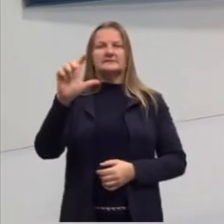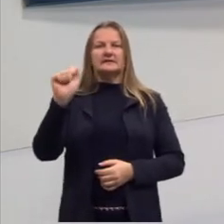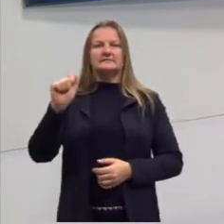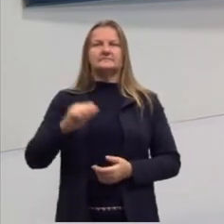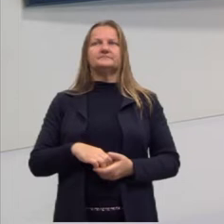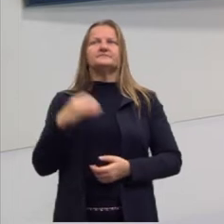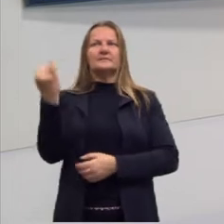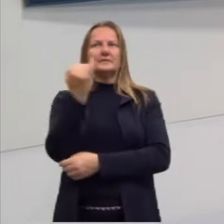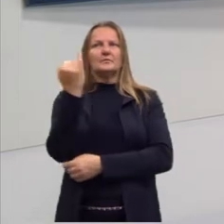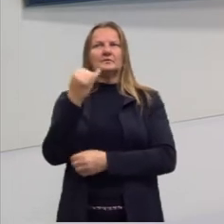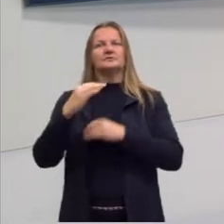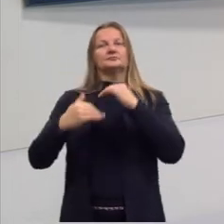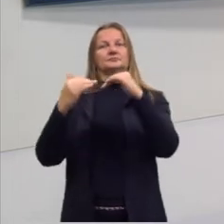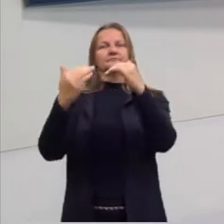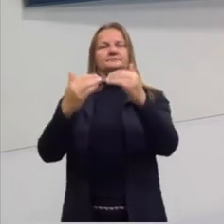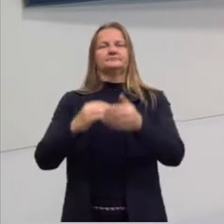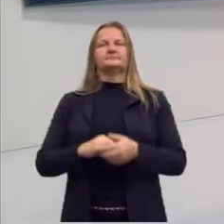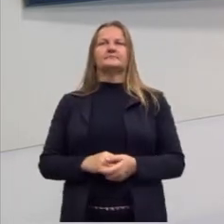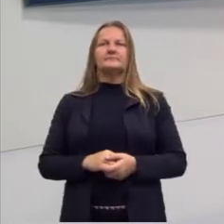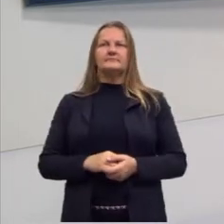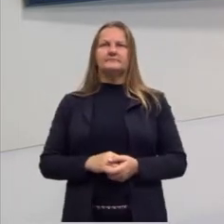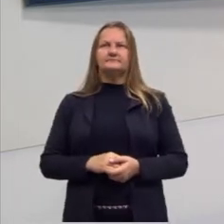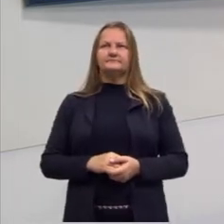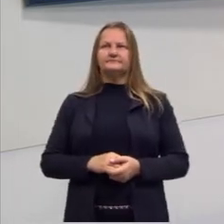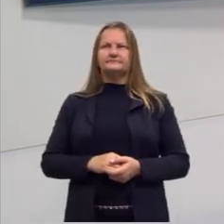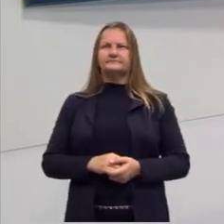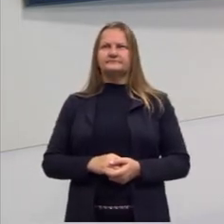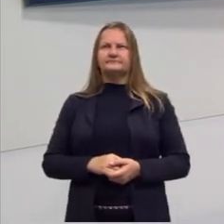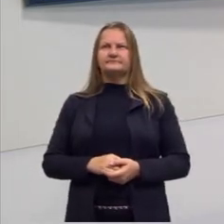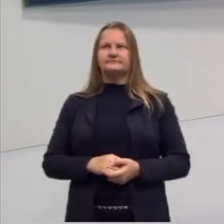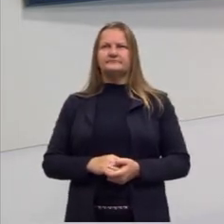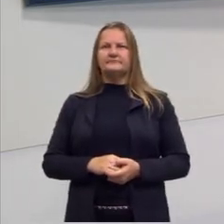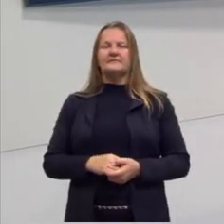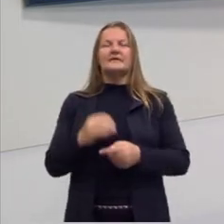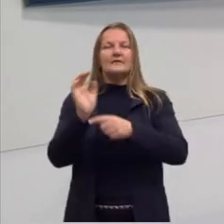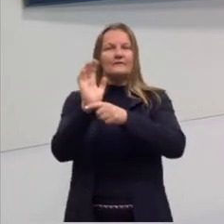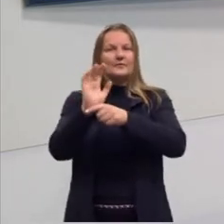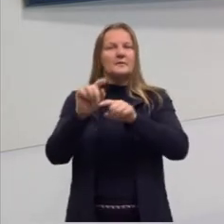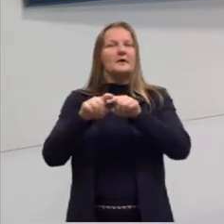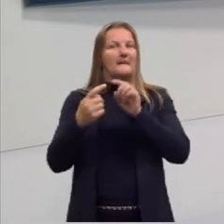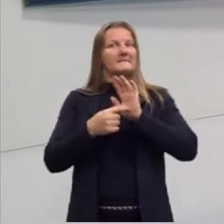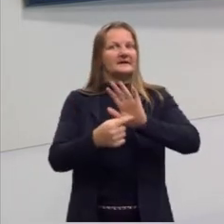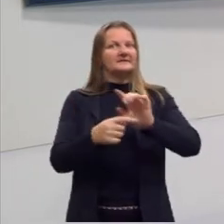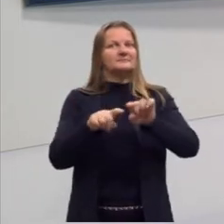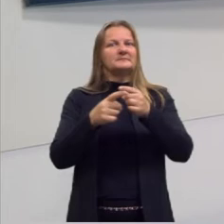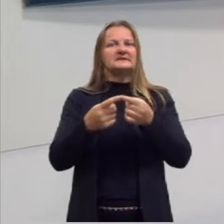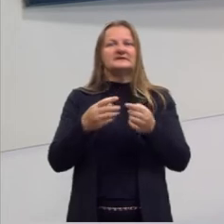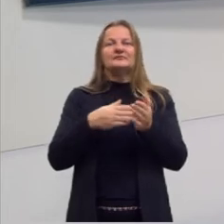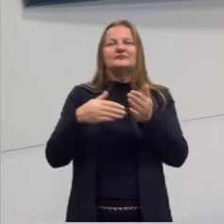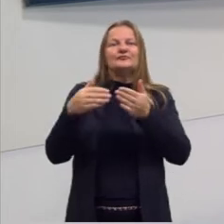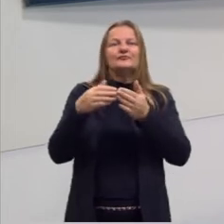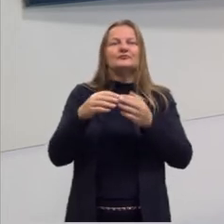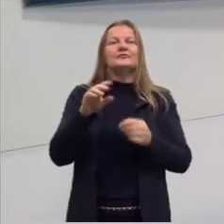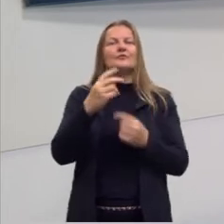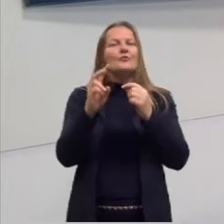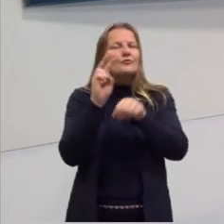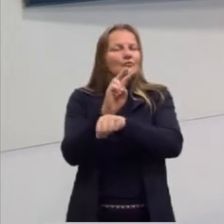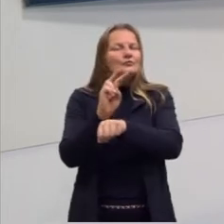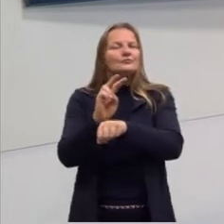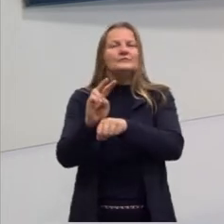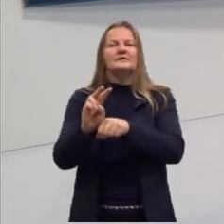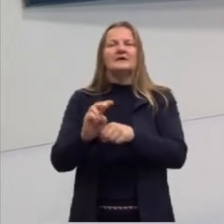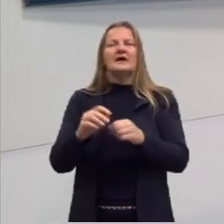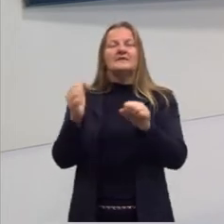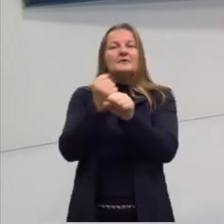importante nesse processo certo ele aparece assim um filme né mas nem tudo é a gente tem que cuidar